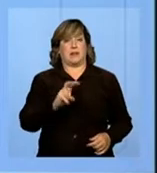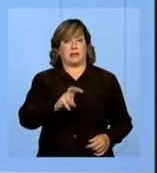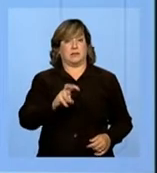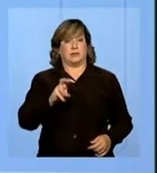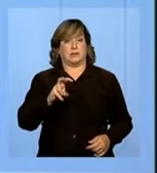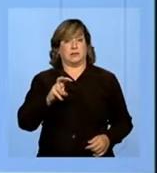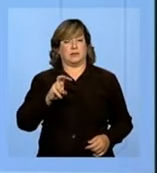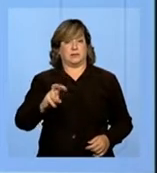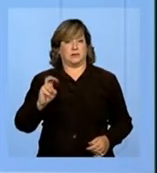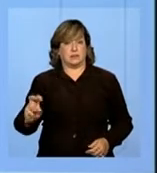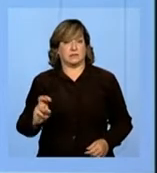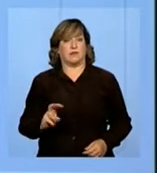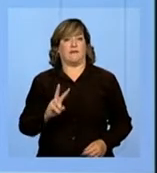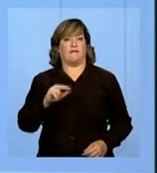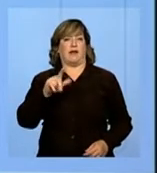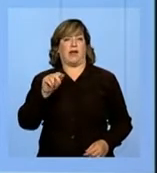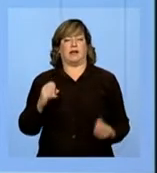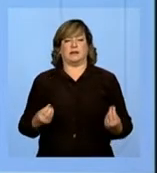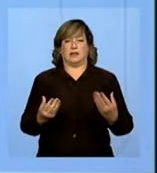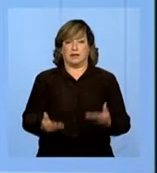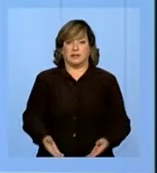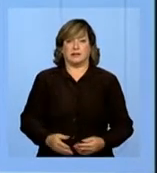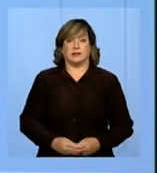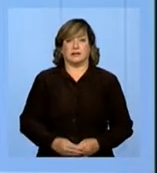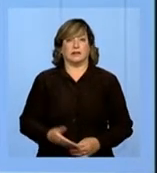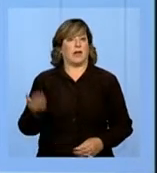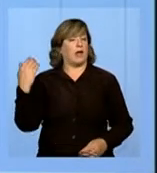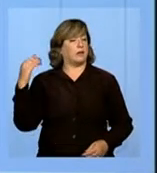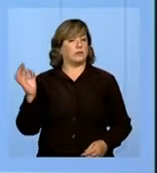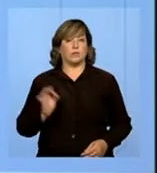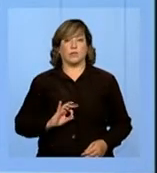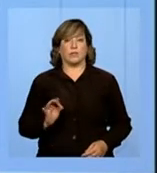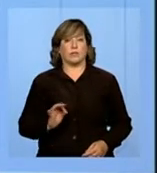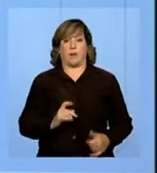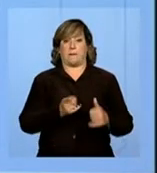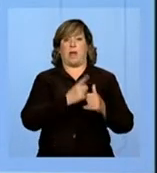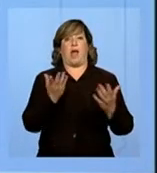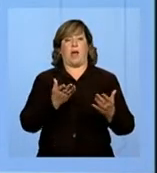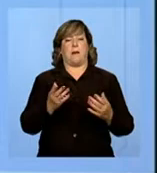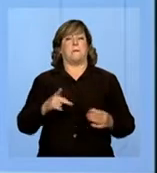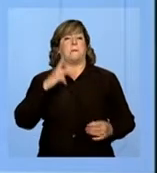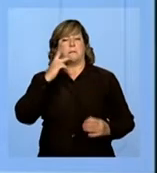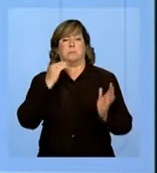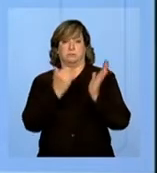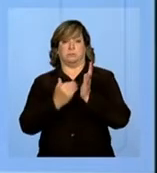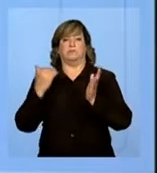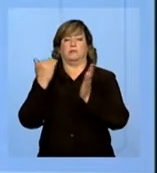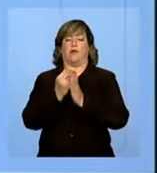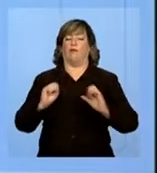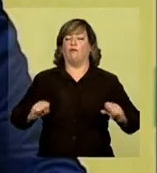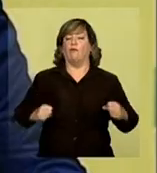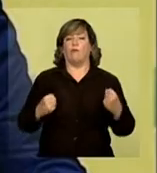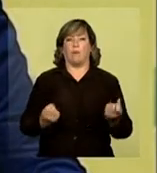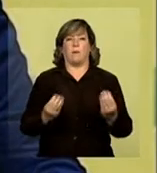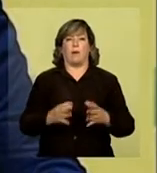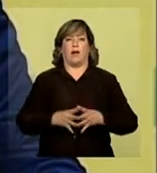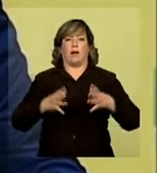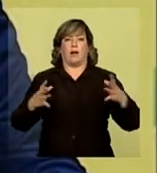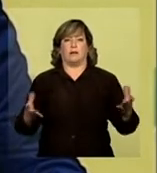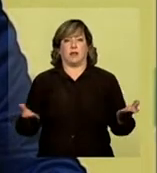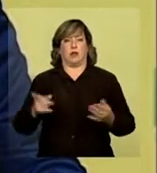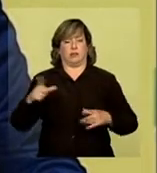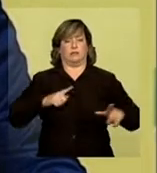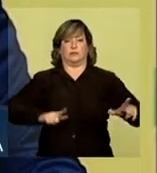7.555 vagas ofertadas não era a primeira colocada houve um esforço muito grande da